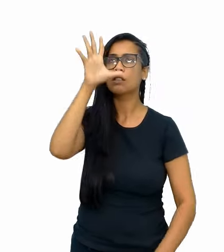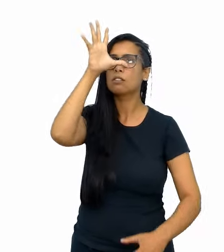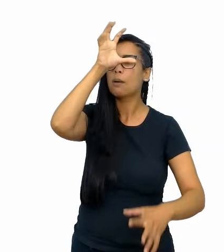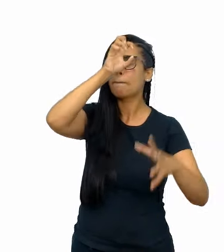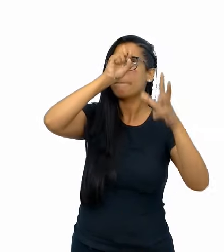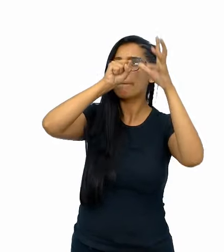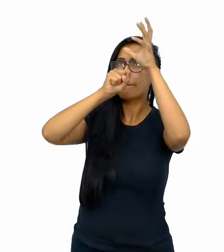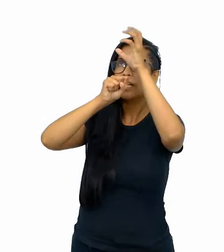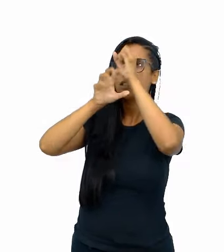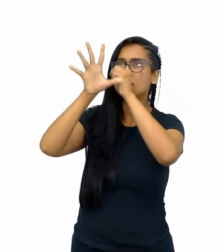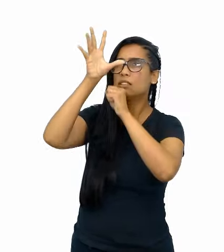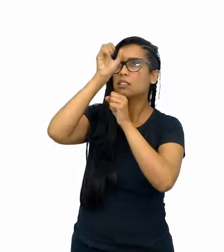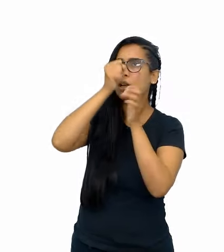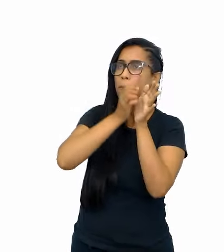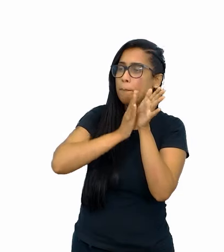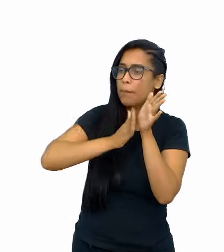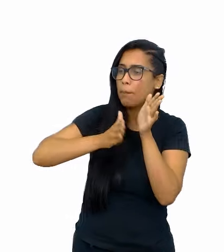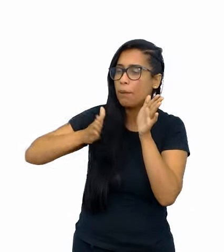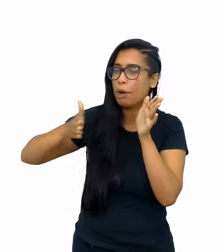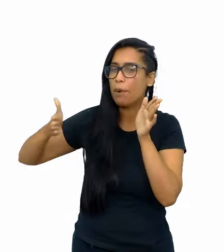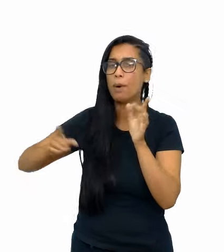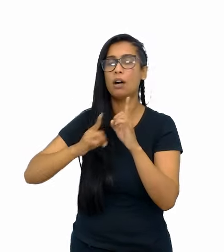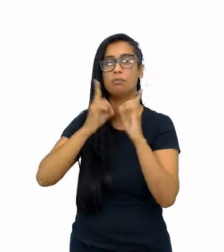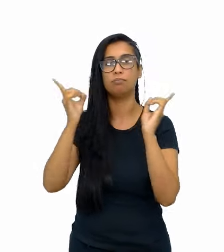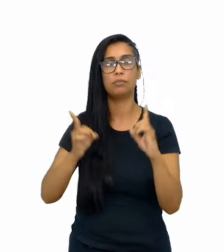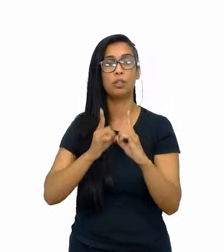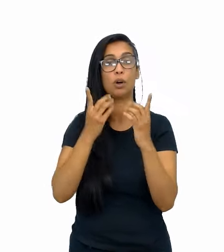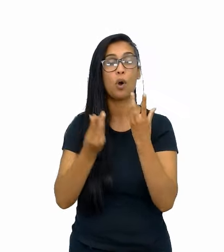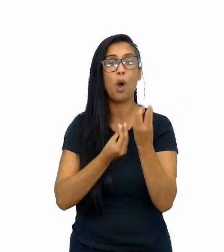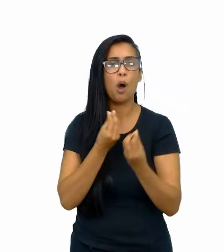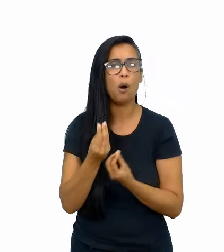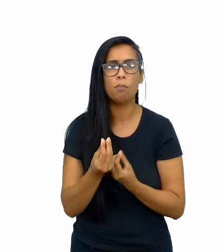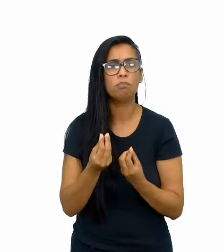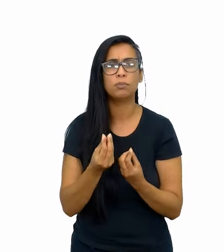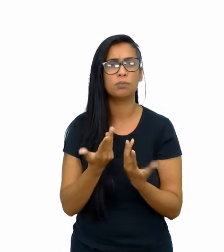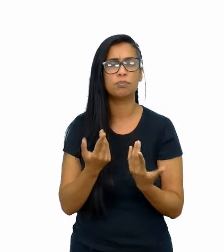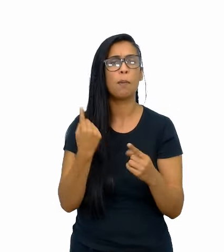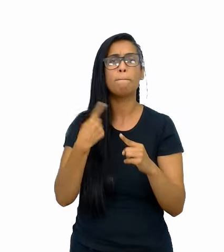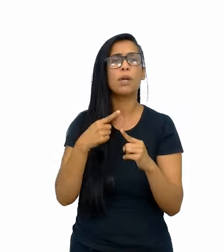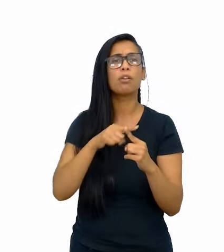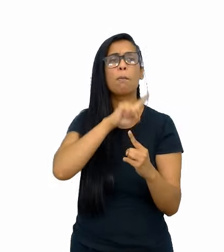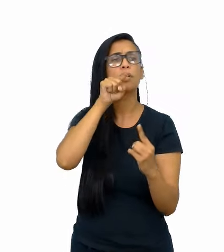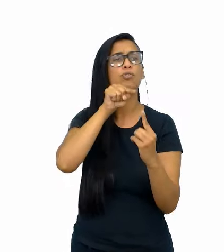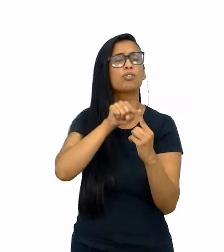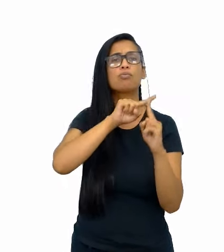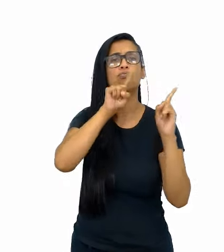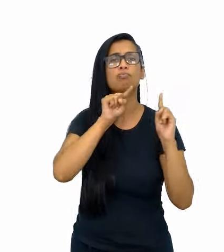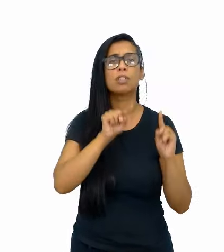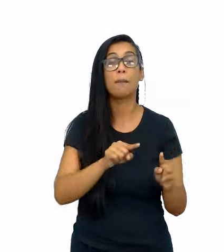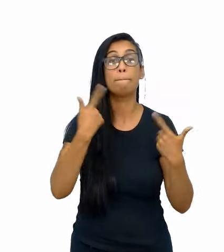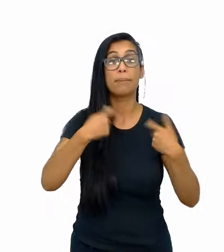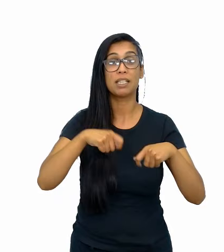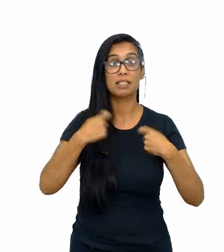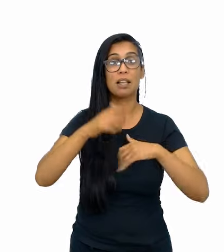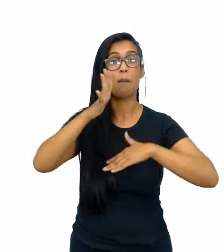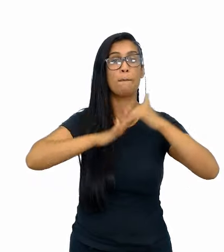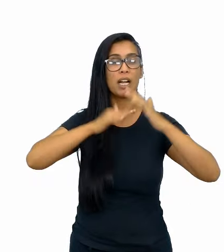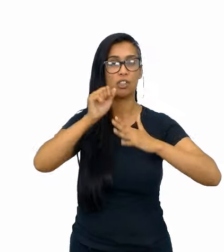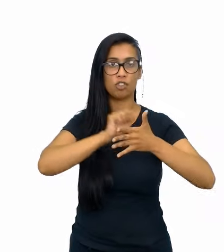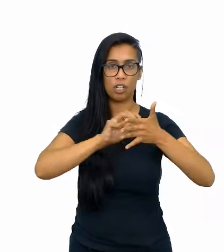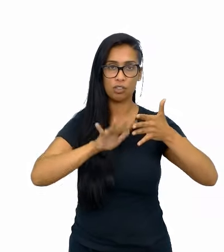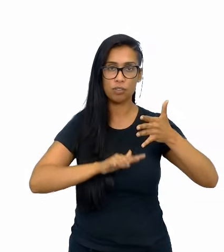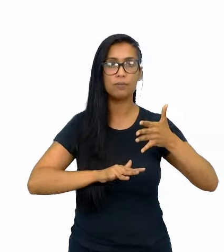que é o papel desse propósito comunicativo. Também vamos analisar algumas atividades propostas na